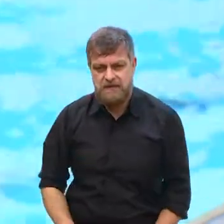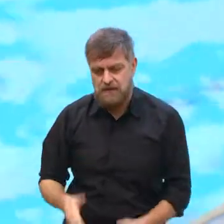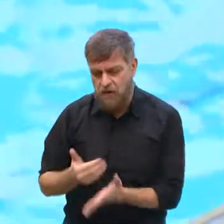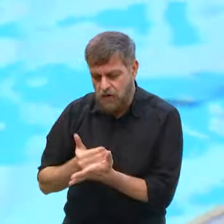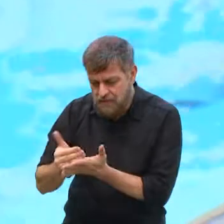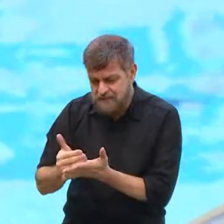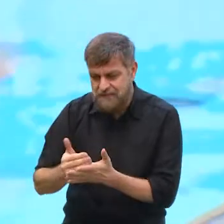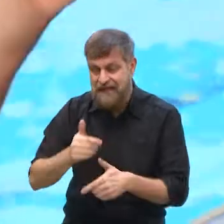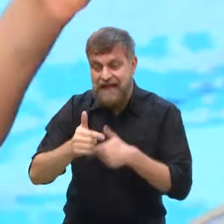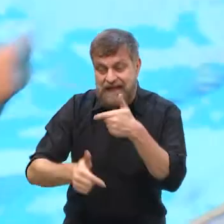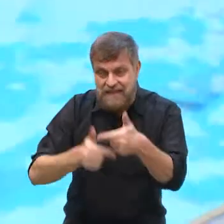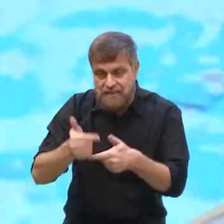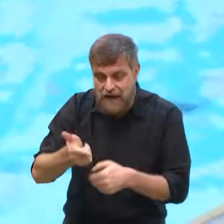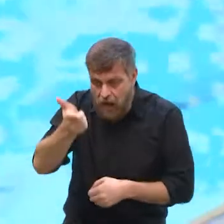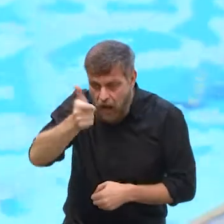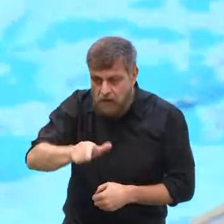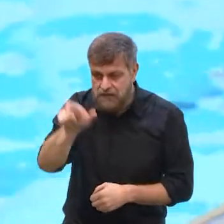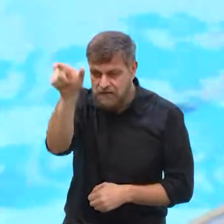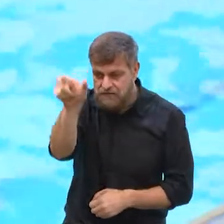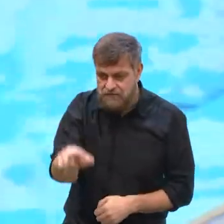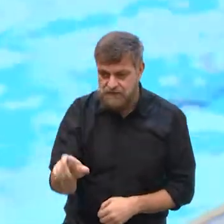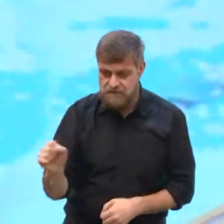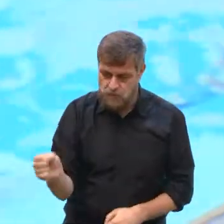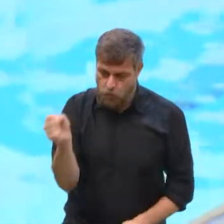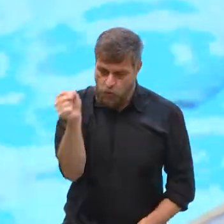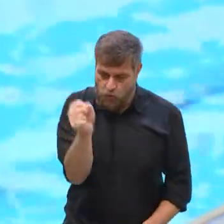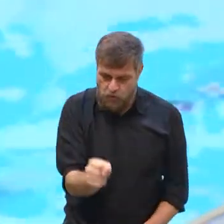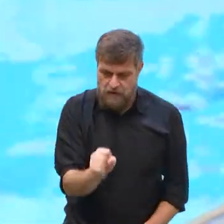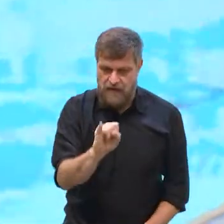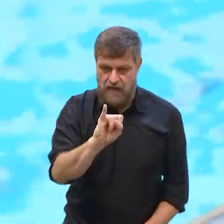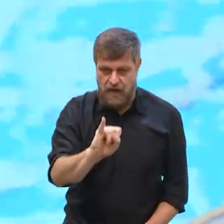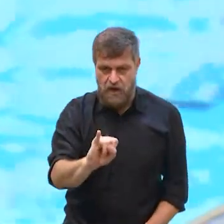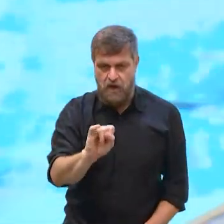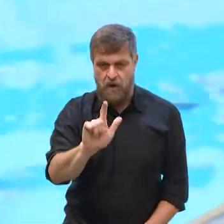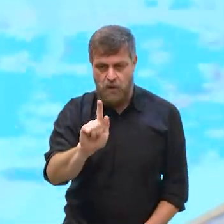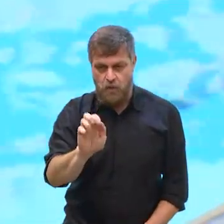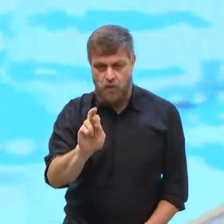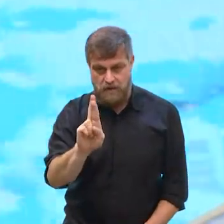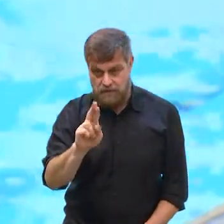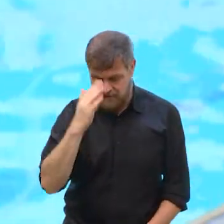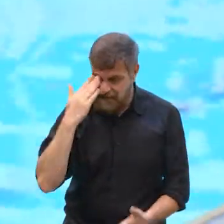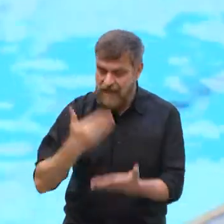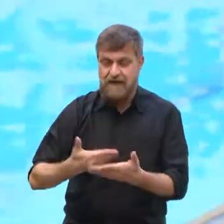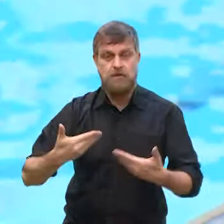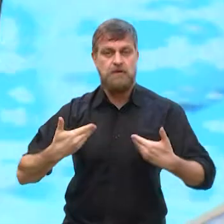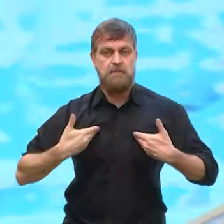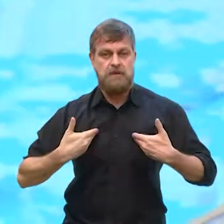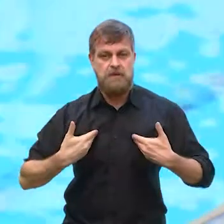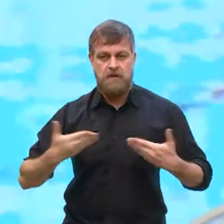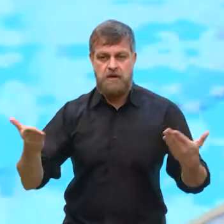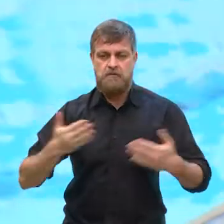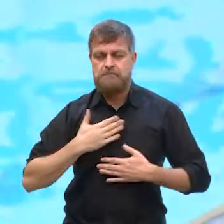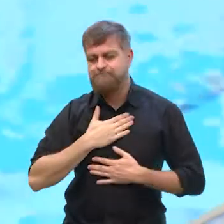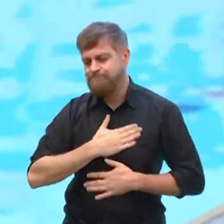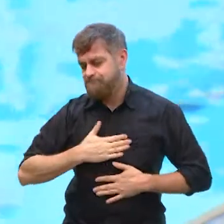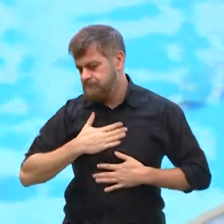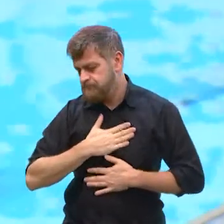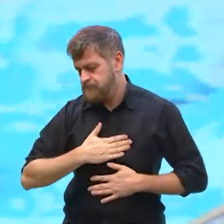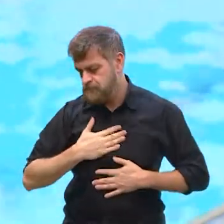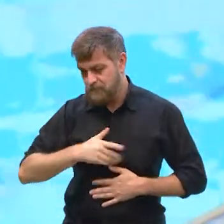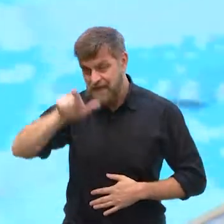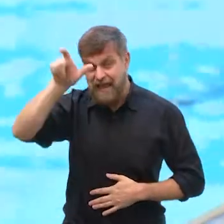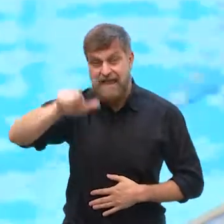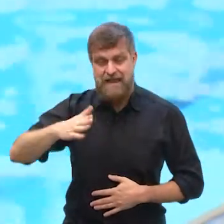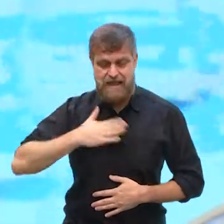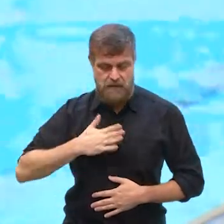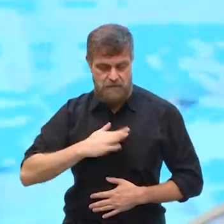né, mas trabalhar novamente com um cara que acreditou em mim lá no início da minha carreira. E hoje é um privilégio enorme estar com o Igor. O